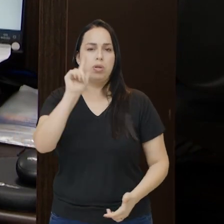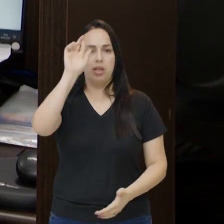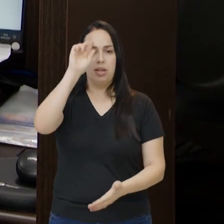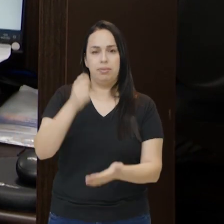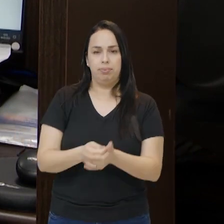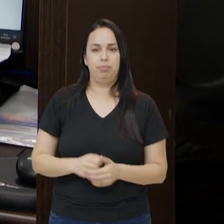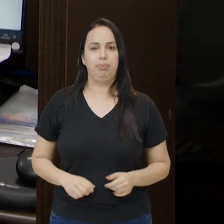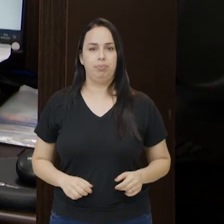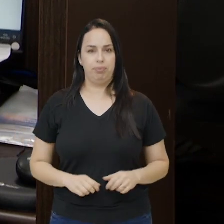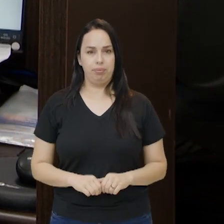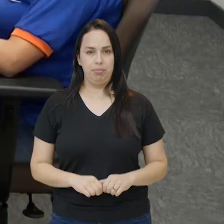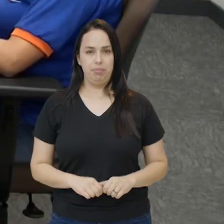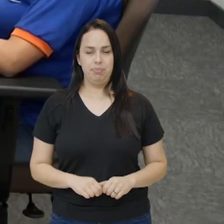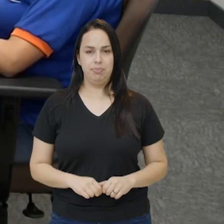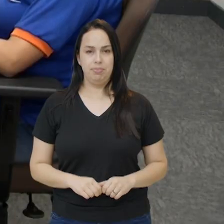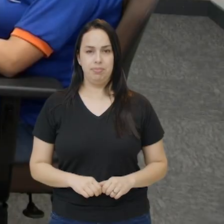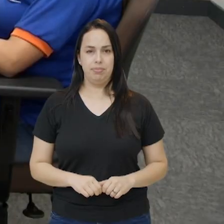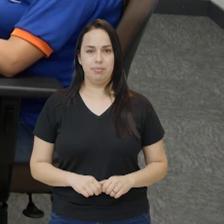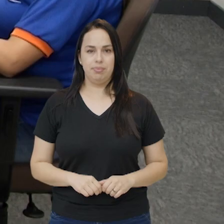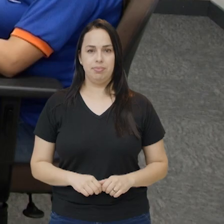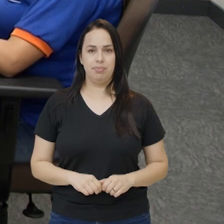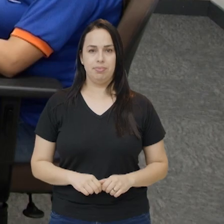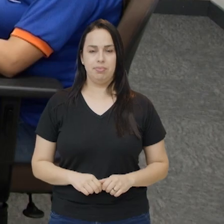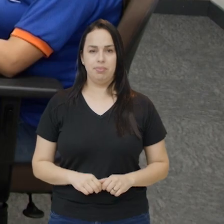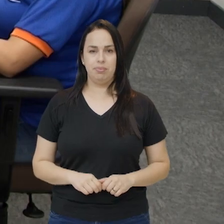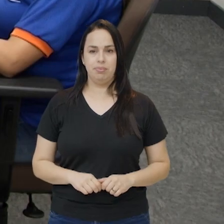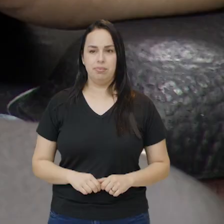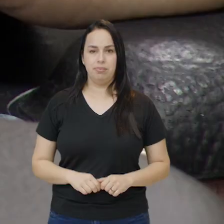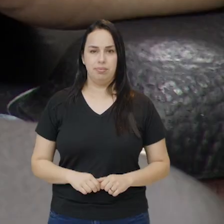essa sensibilidade com o próximo.